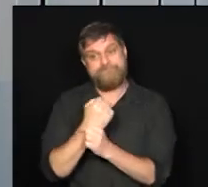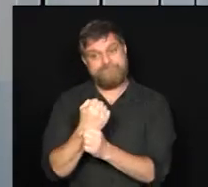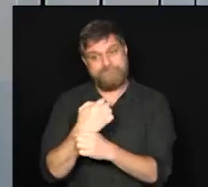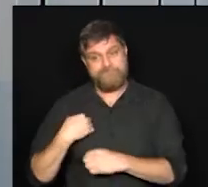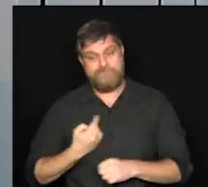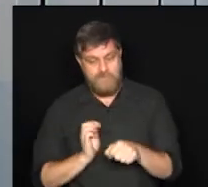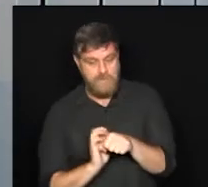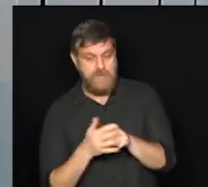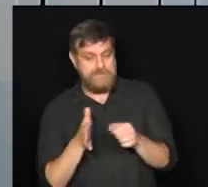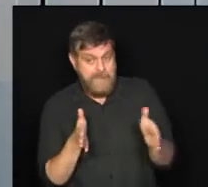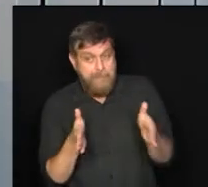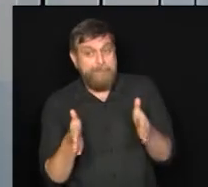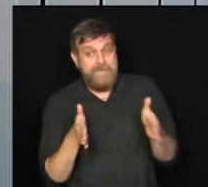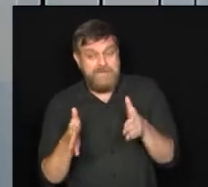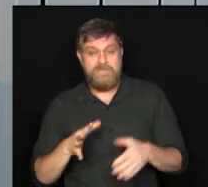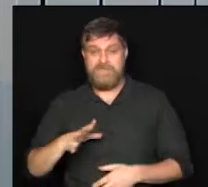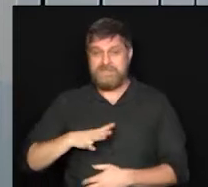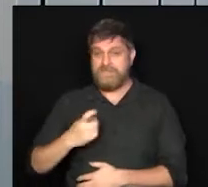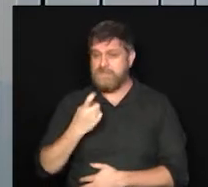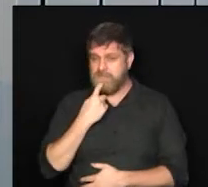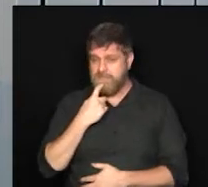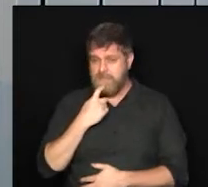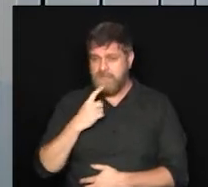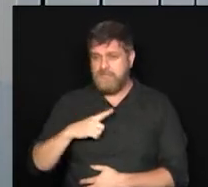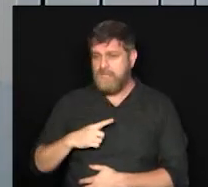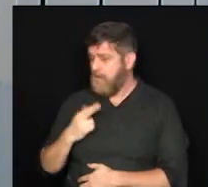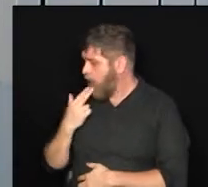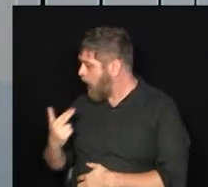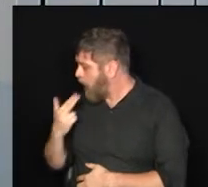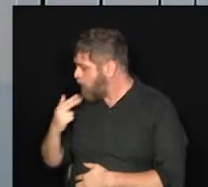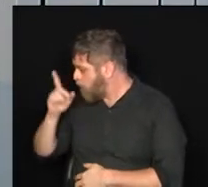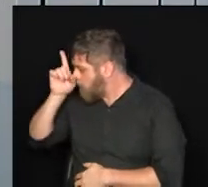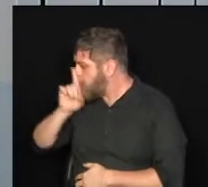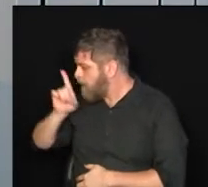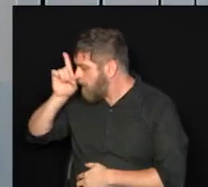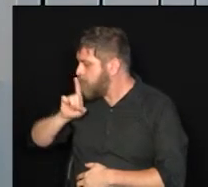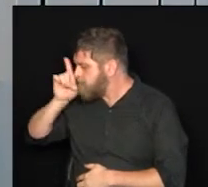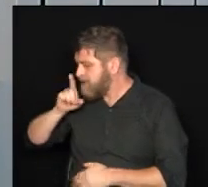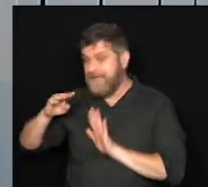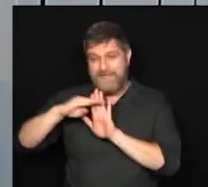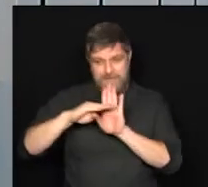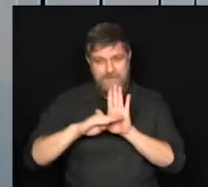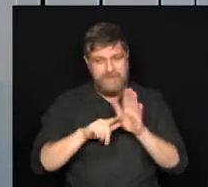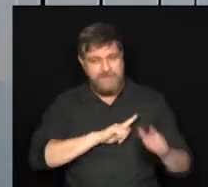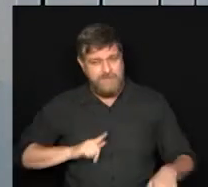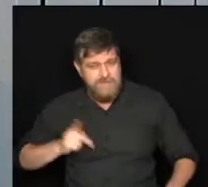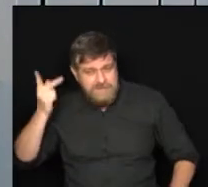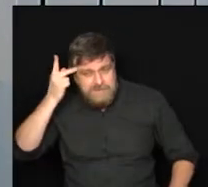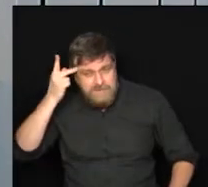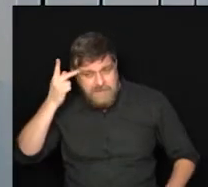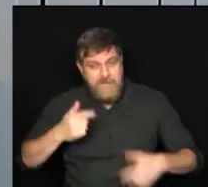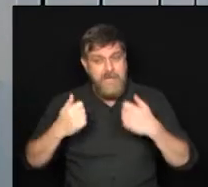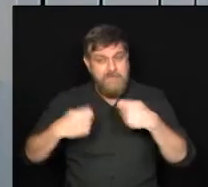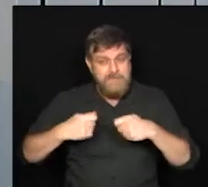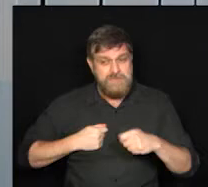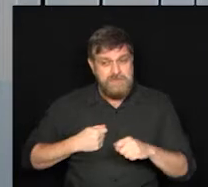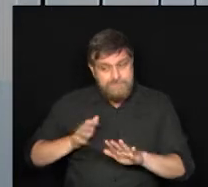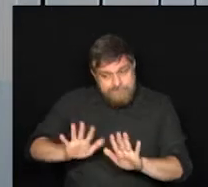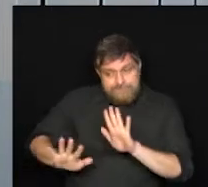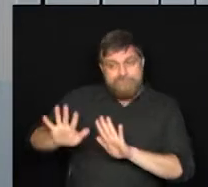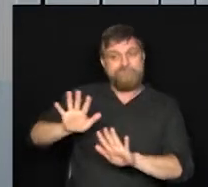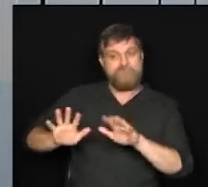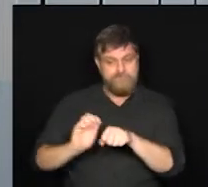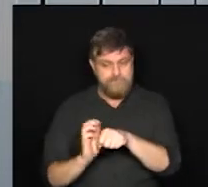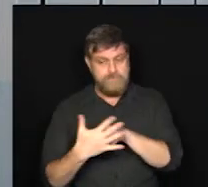na pandemia, apesar da cidade de Campinas estar na fase amarela do Plano São Paulo, precisa o cuidado continuar e